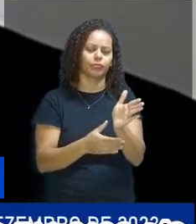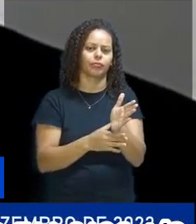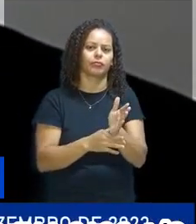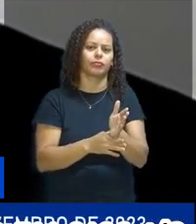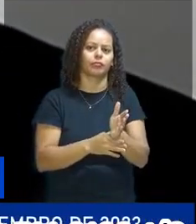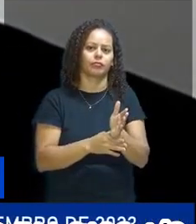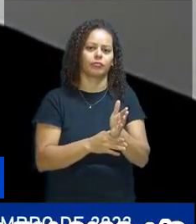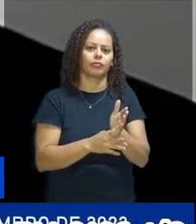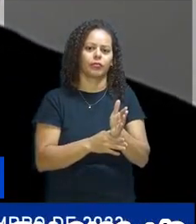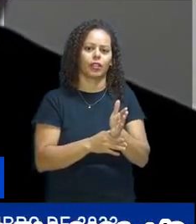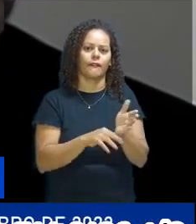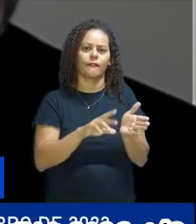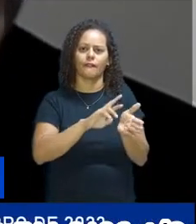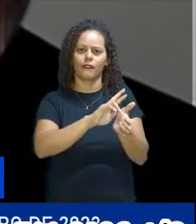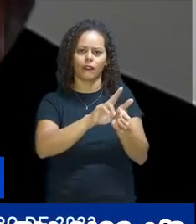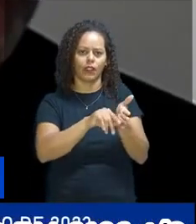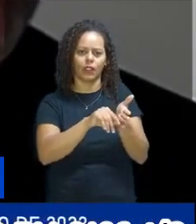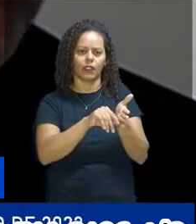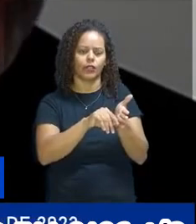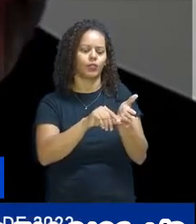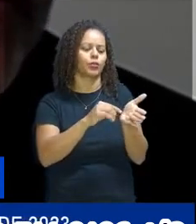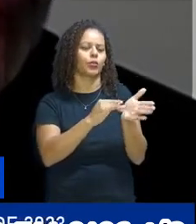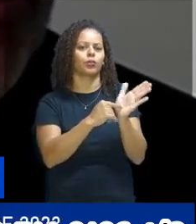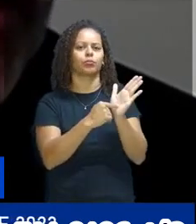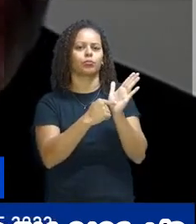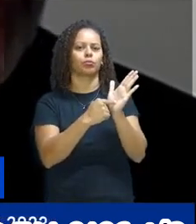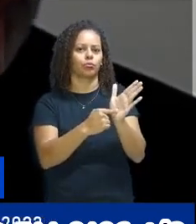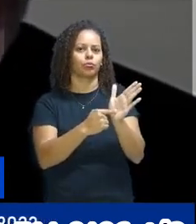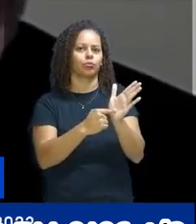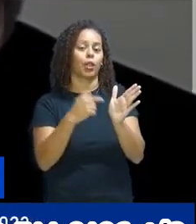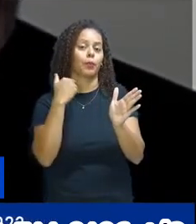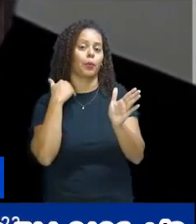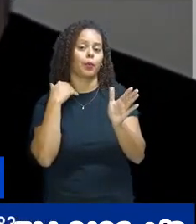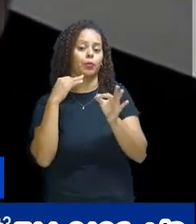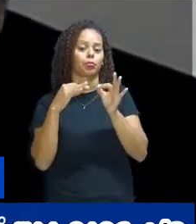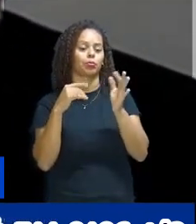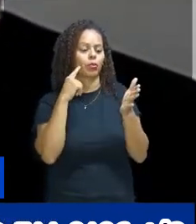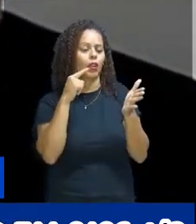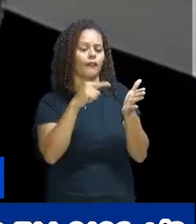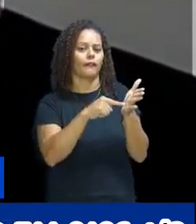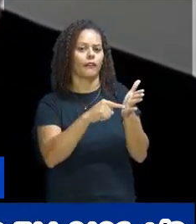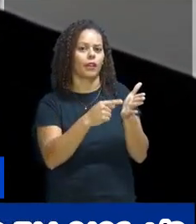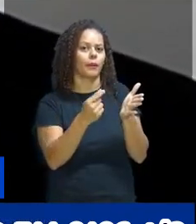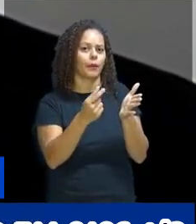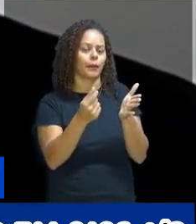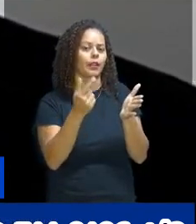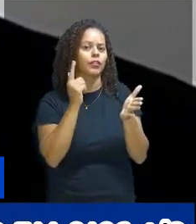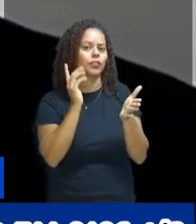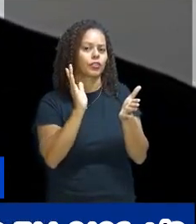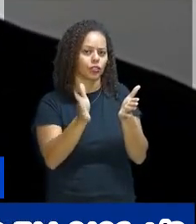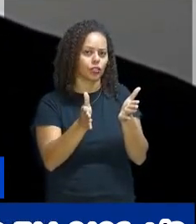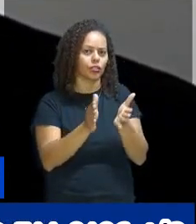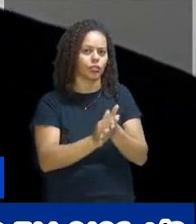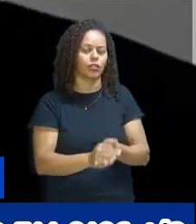apresentou esses extratos, tá, que são constantes do ID